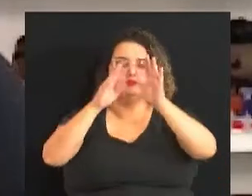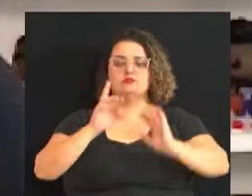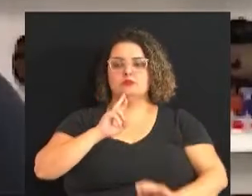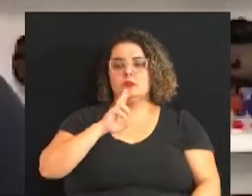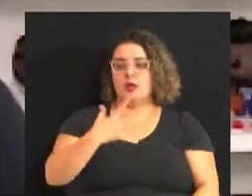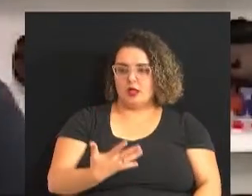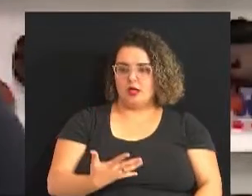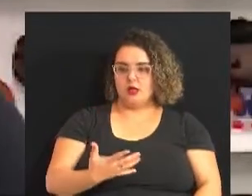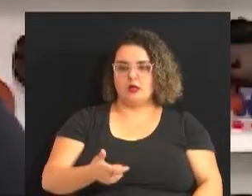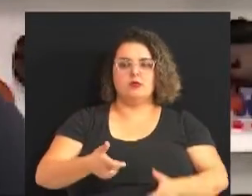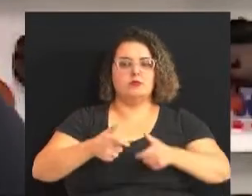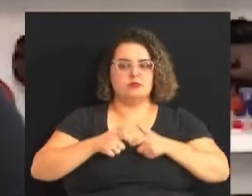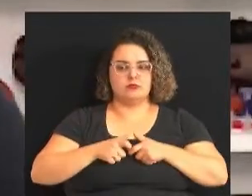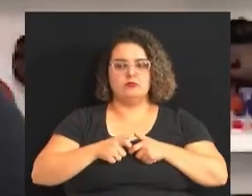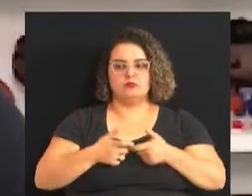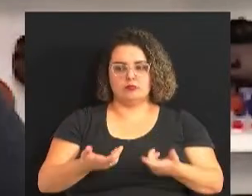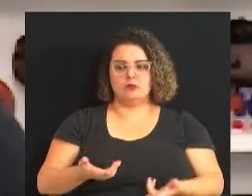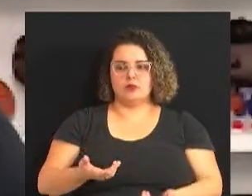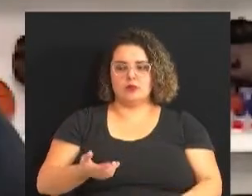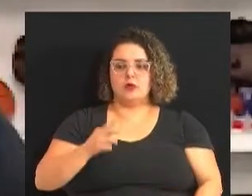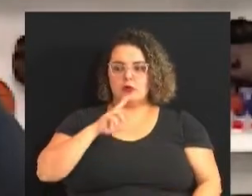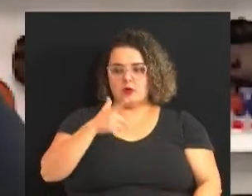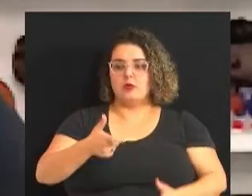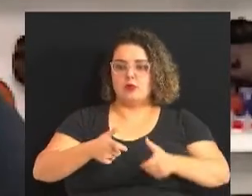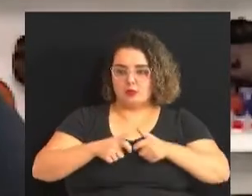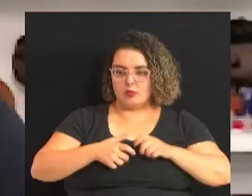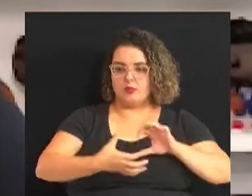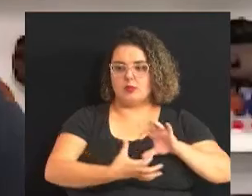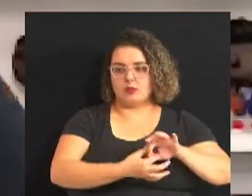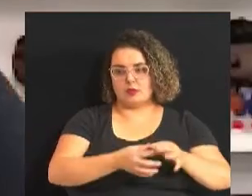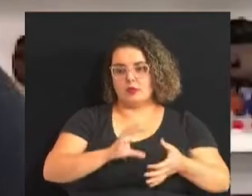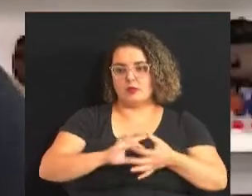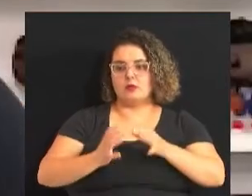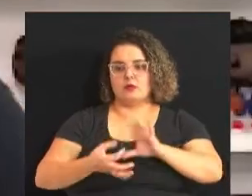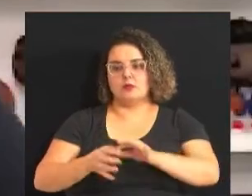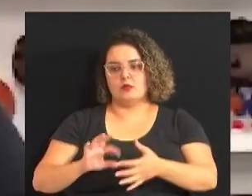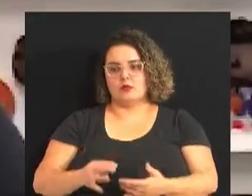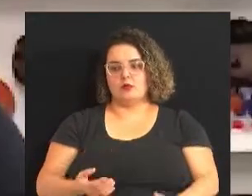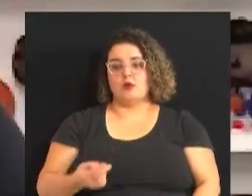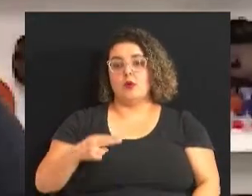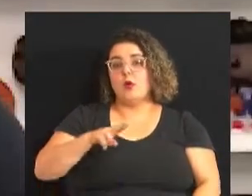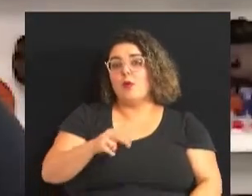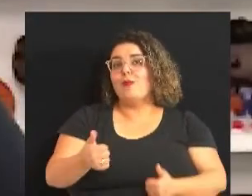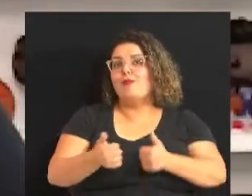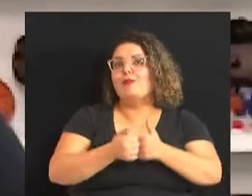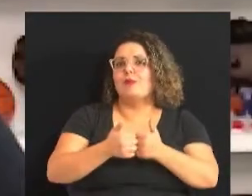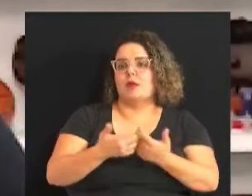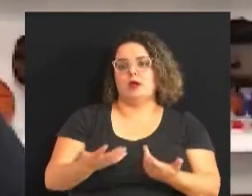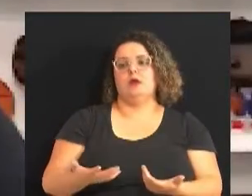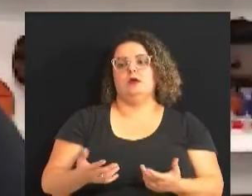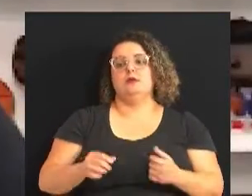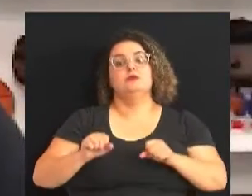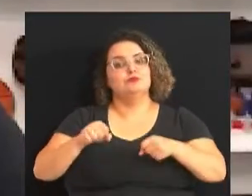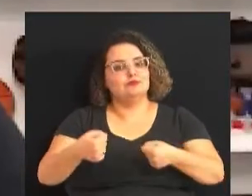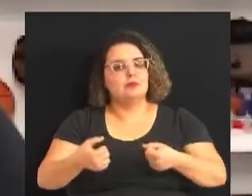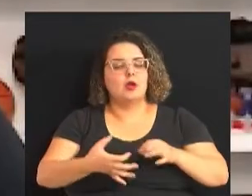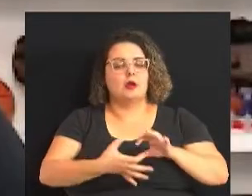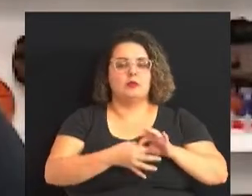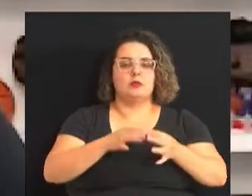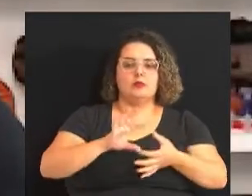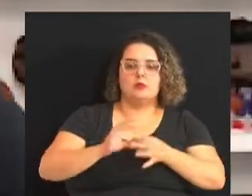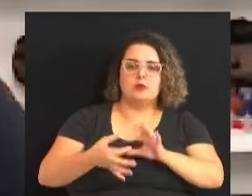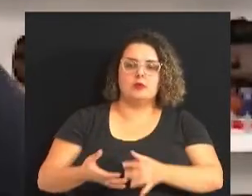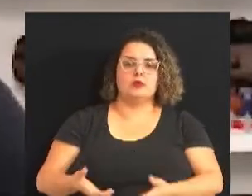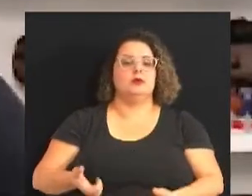uma medalha, o resultado que eu falo é uma medalha olímpica, Uhum. ou próximo disso, ou de lutar por uma medalha, você